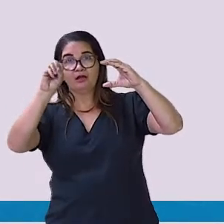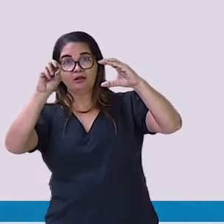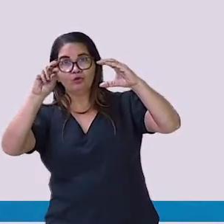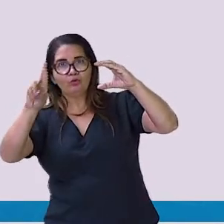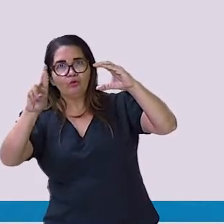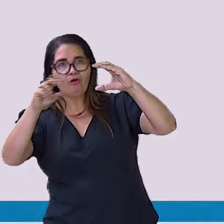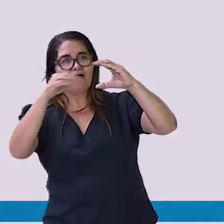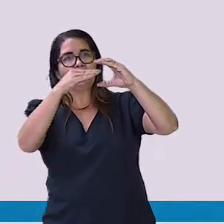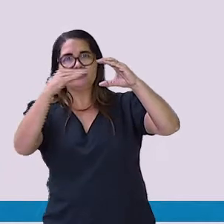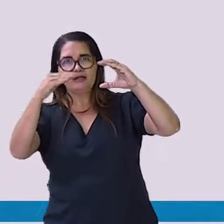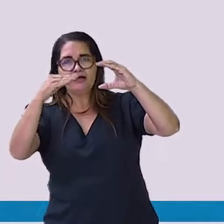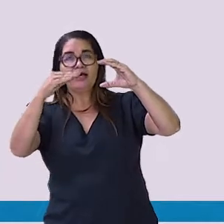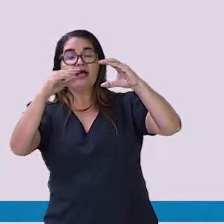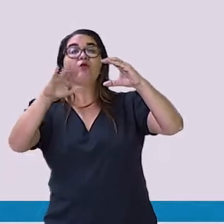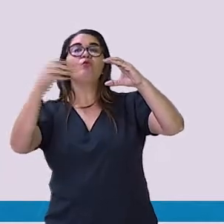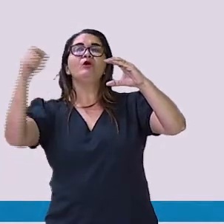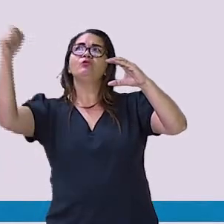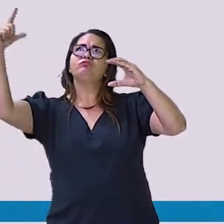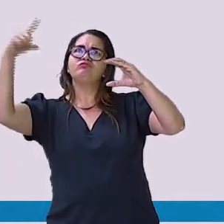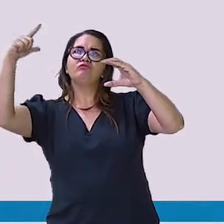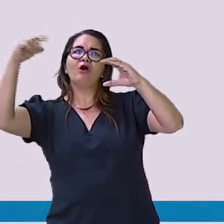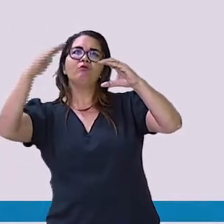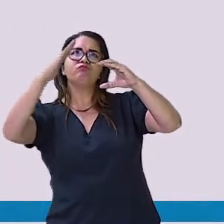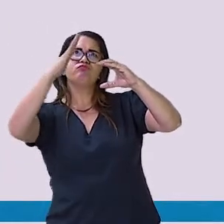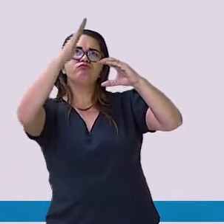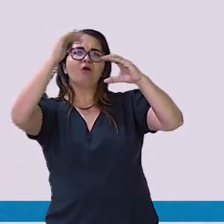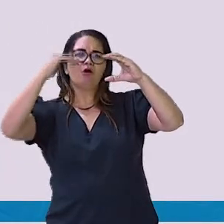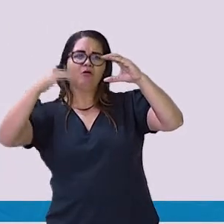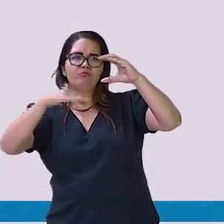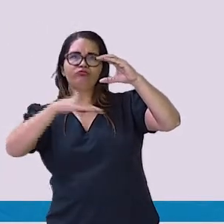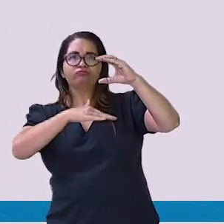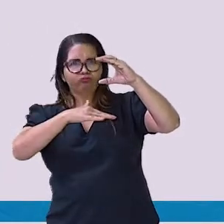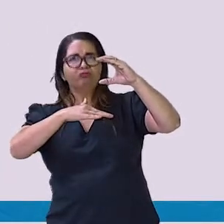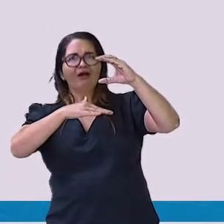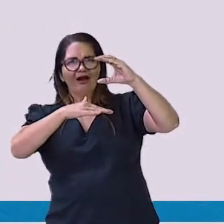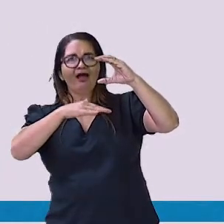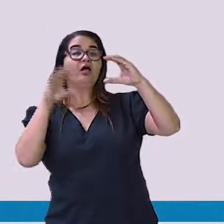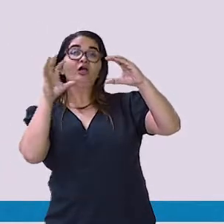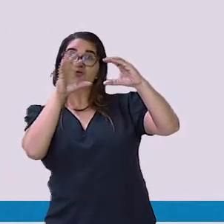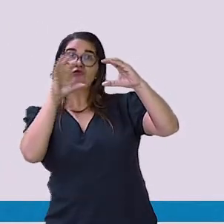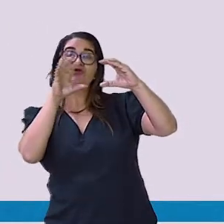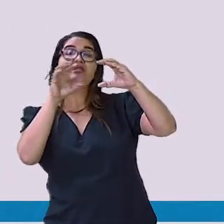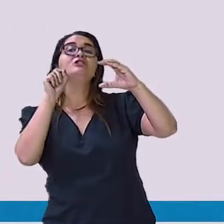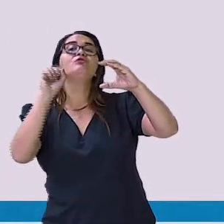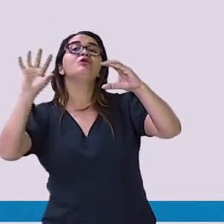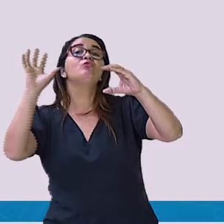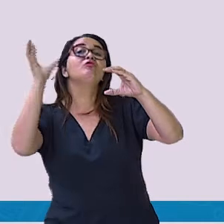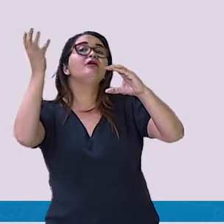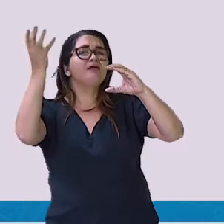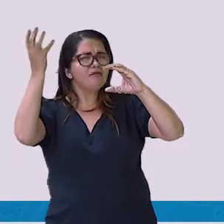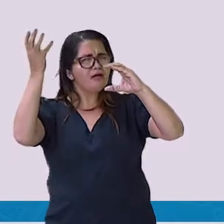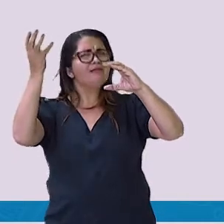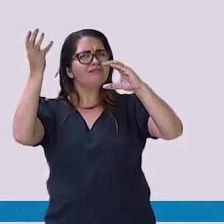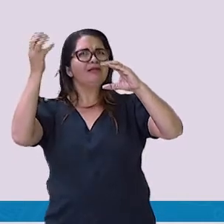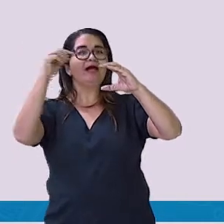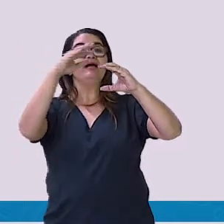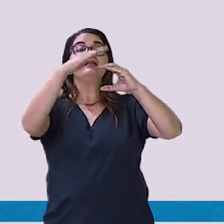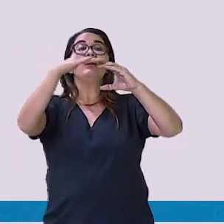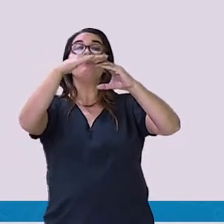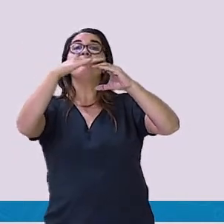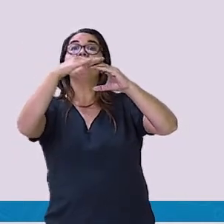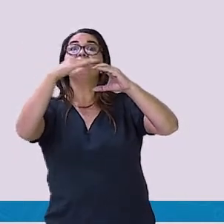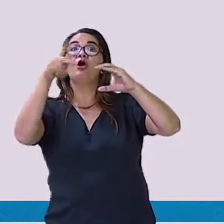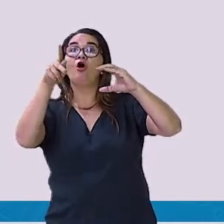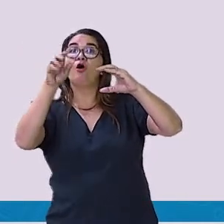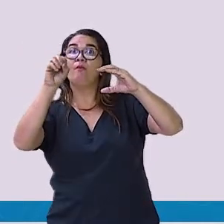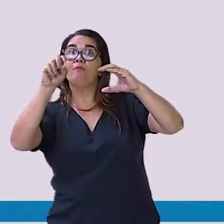Existem outras variantes também que nós vamos encontrar no sul aqui, além do